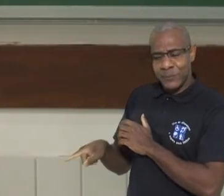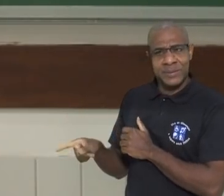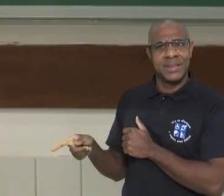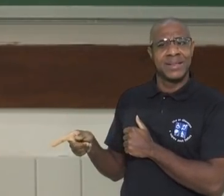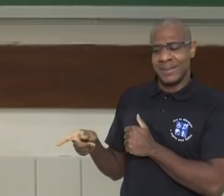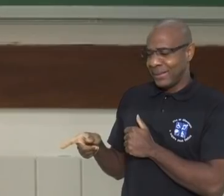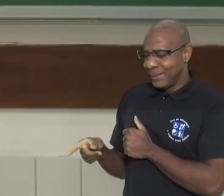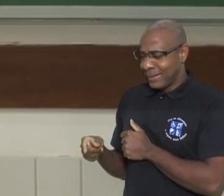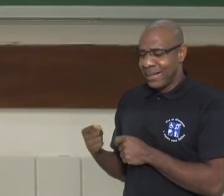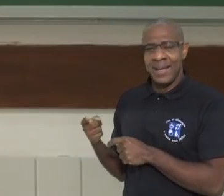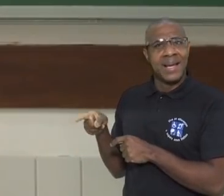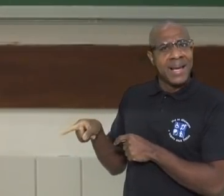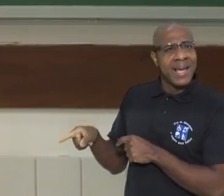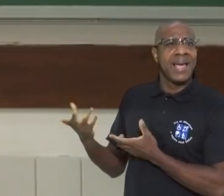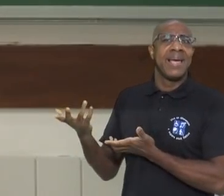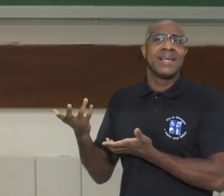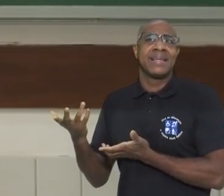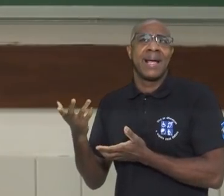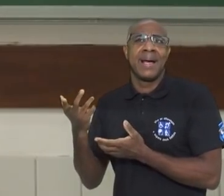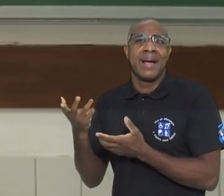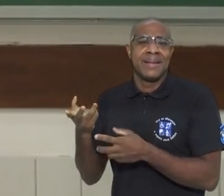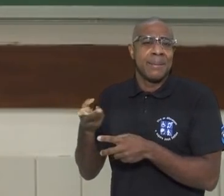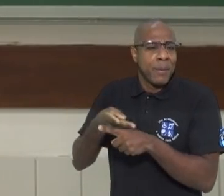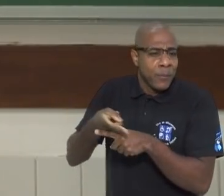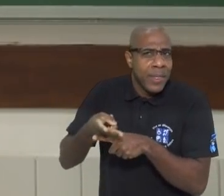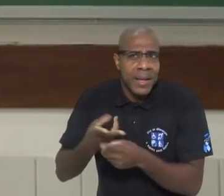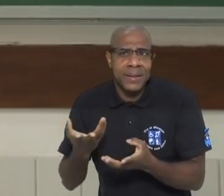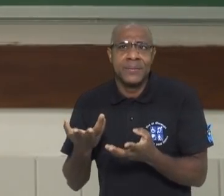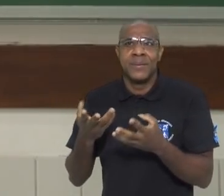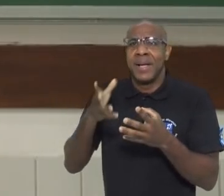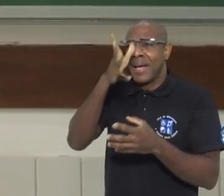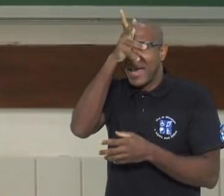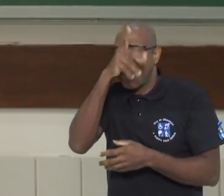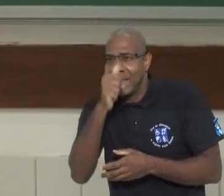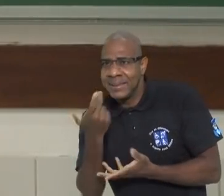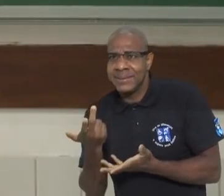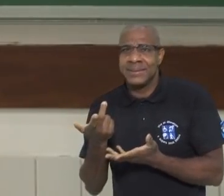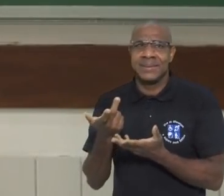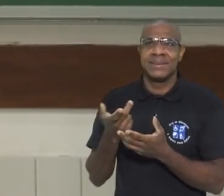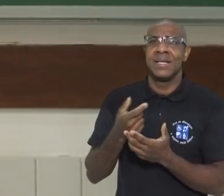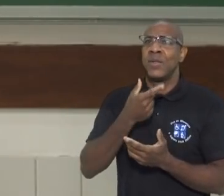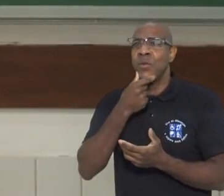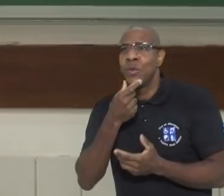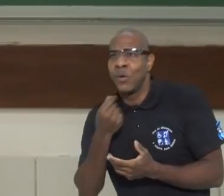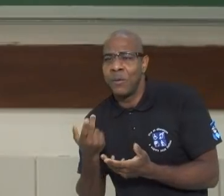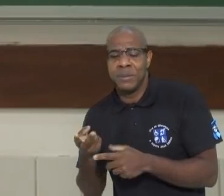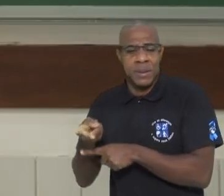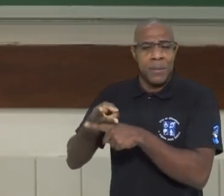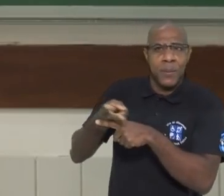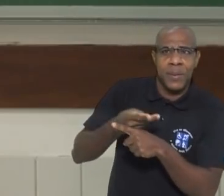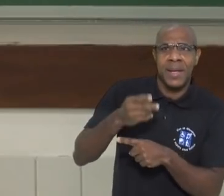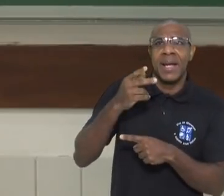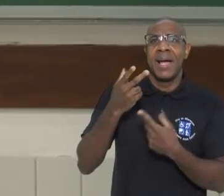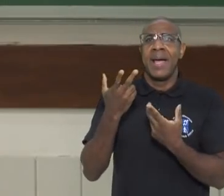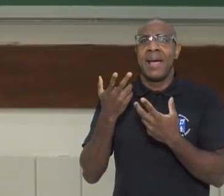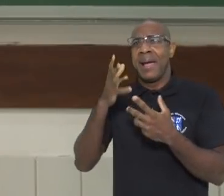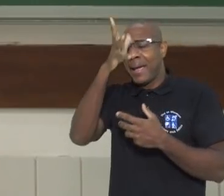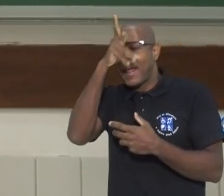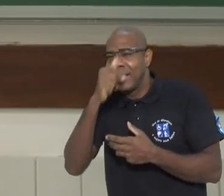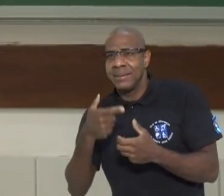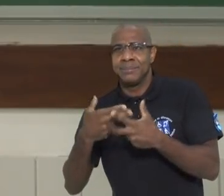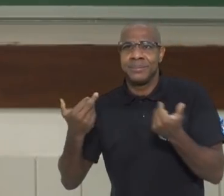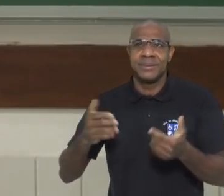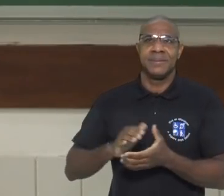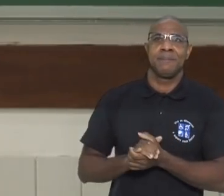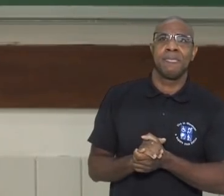que a única coisa interessante que eles fazem é o fato deles criarem galinhas. Vão pensando aí sobre o que vocês sabem sobre